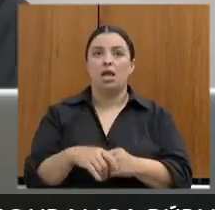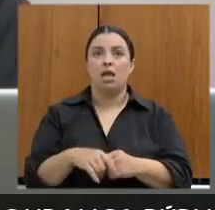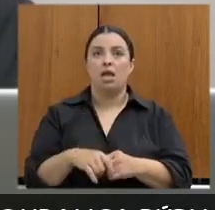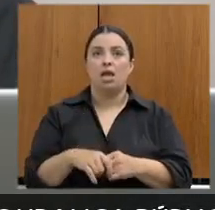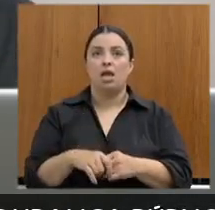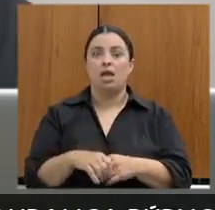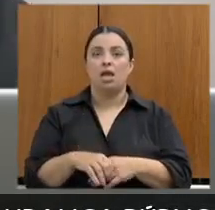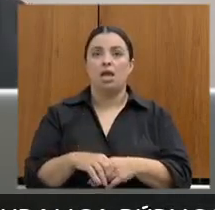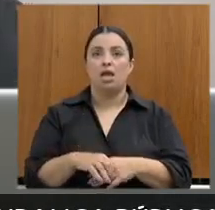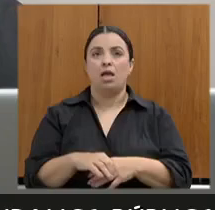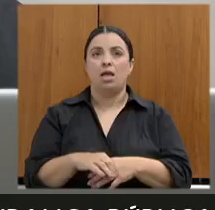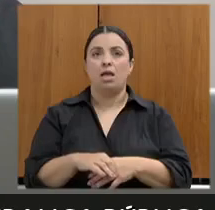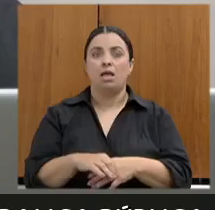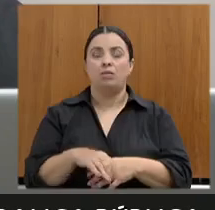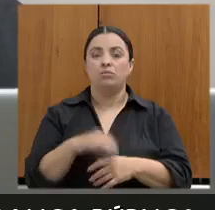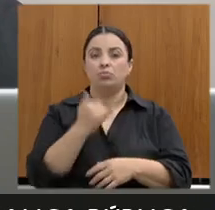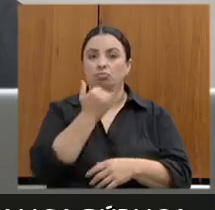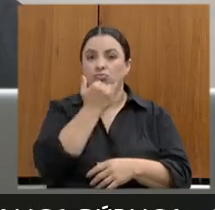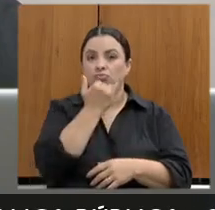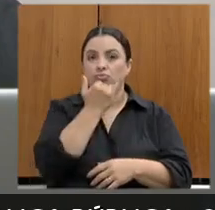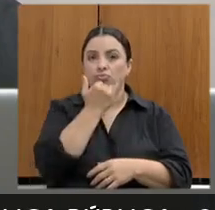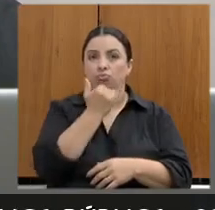a f